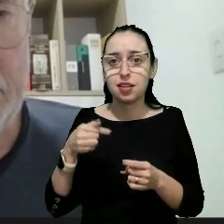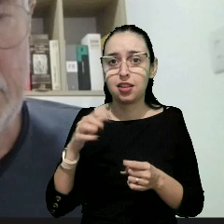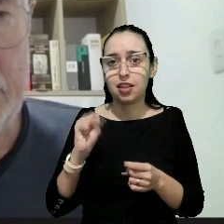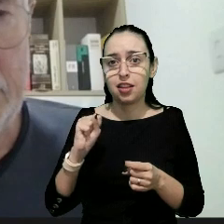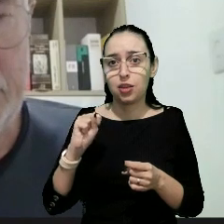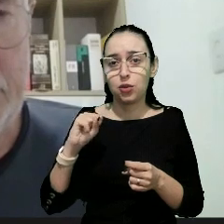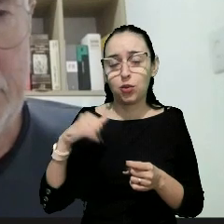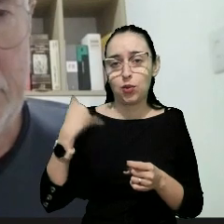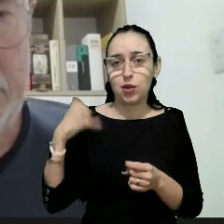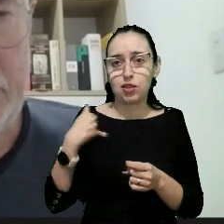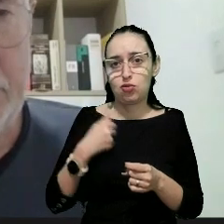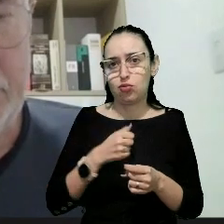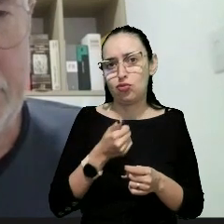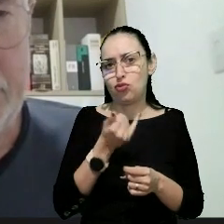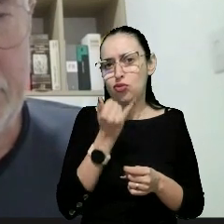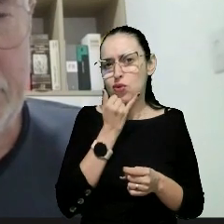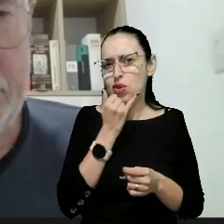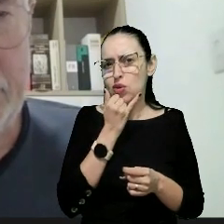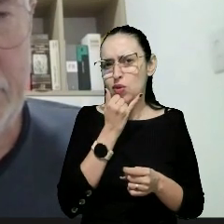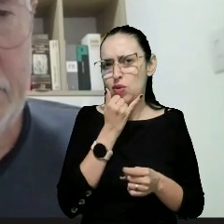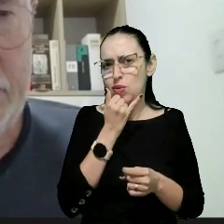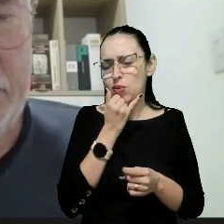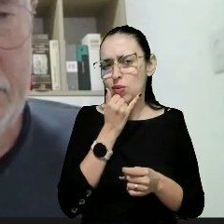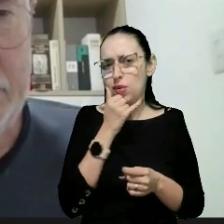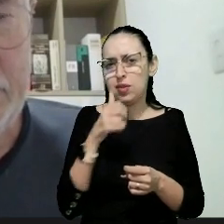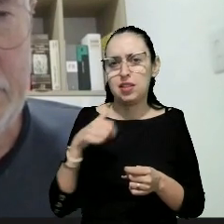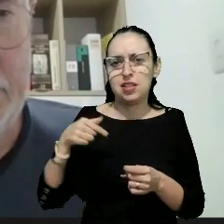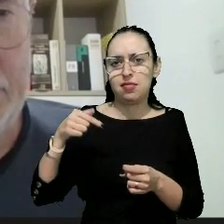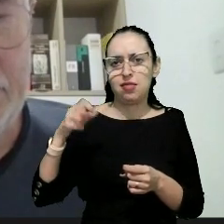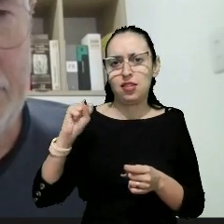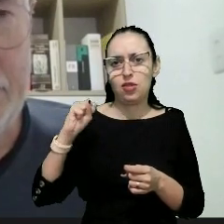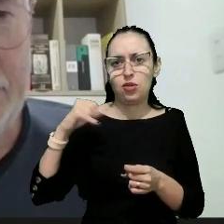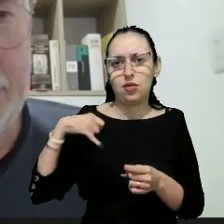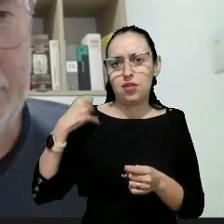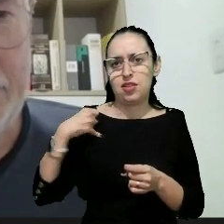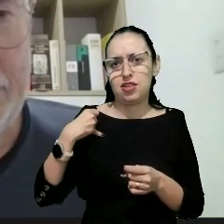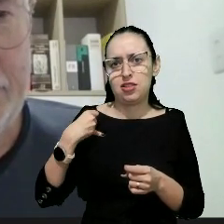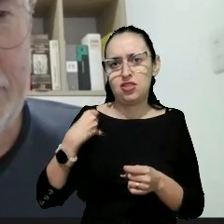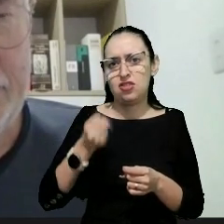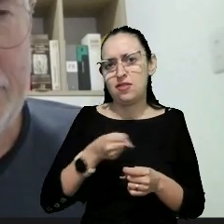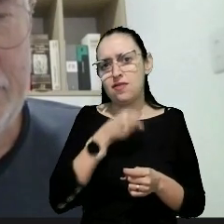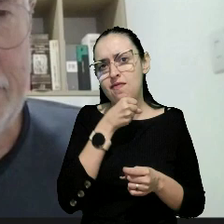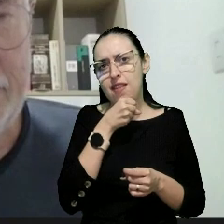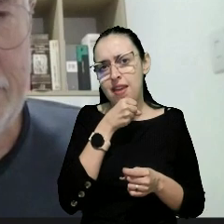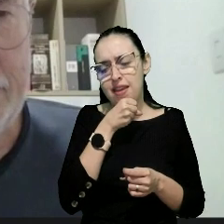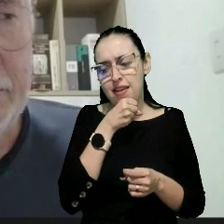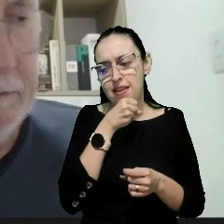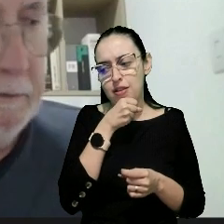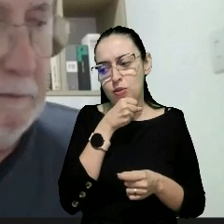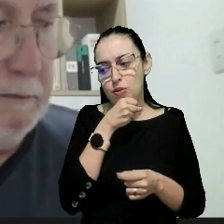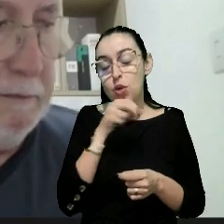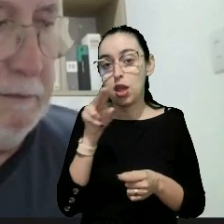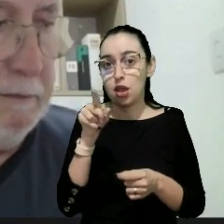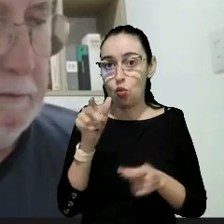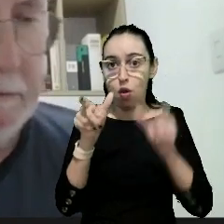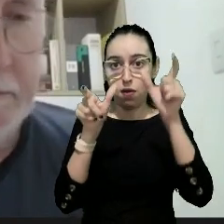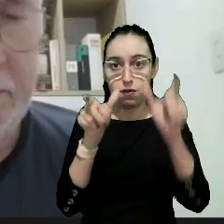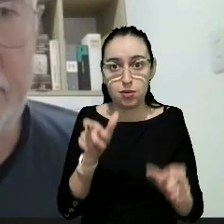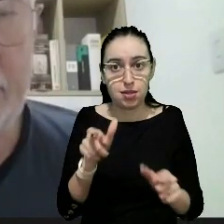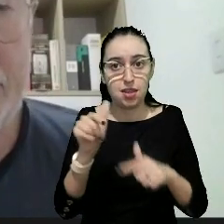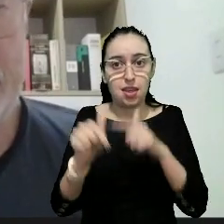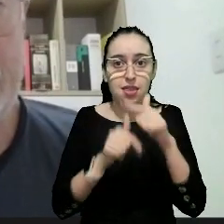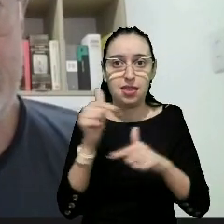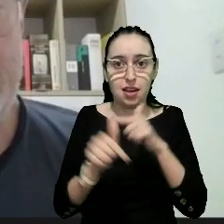jovem, porque hoje, 68 anos, me desculpa, chamar de 68 anos, uma pessoa de 68 anos